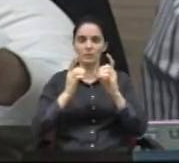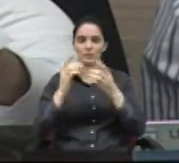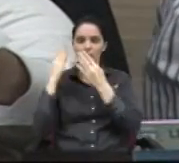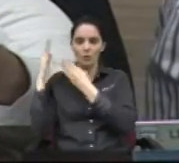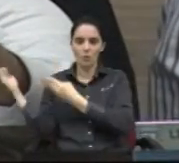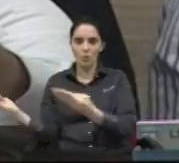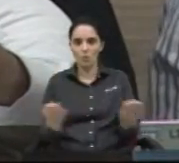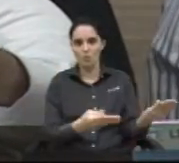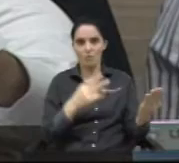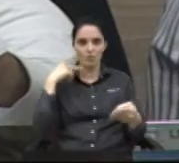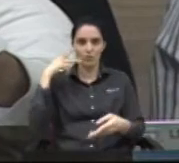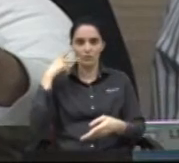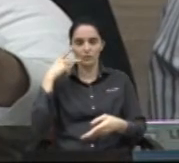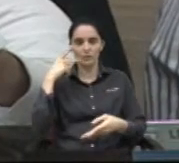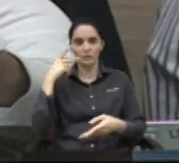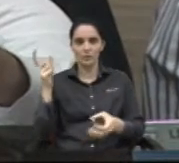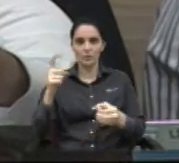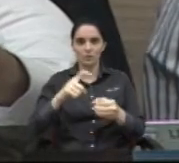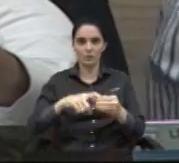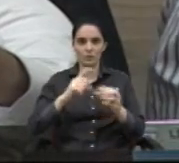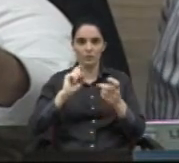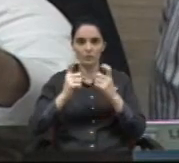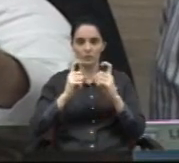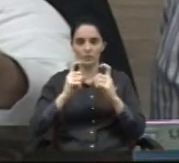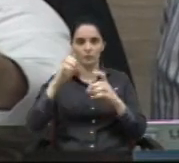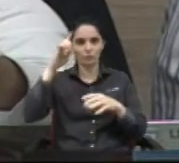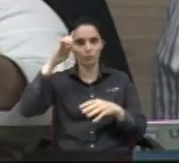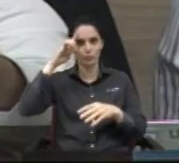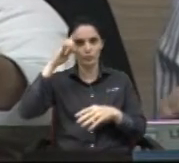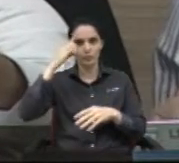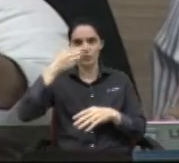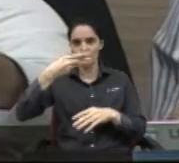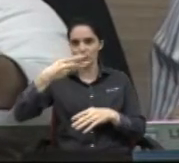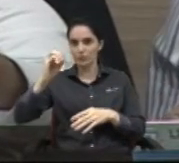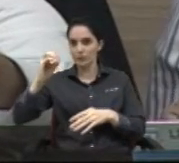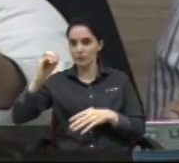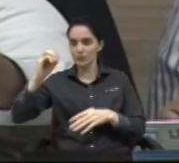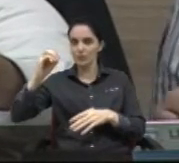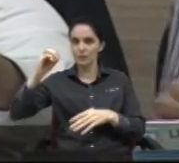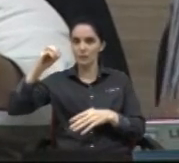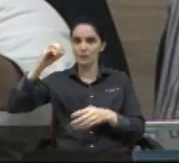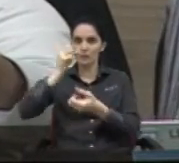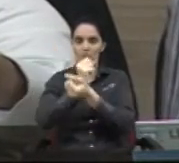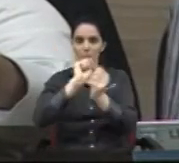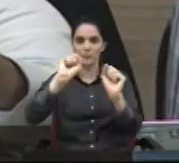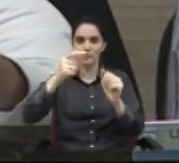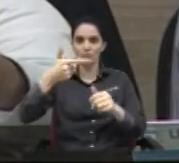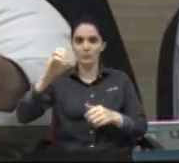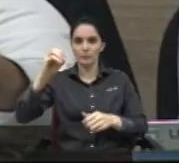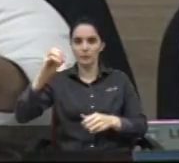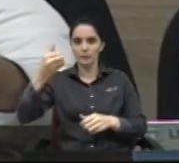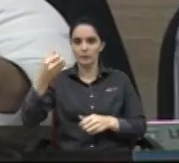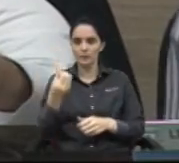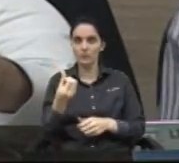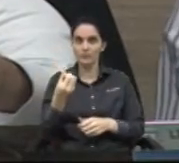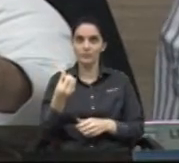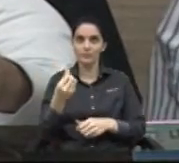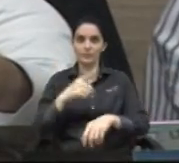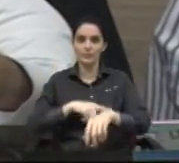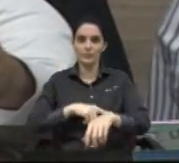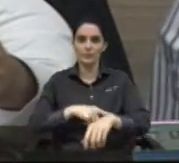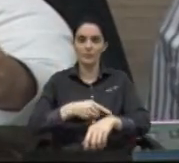os senhores vereadores para a próxima sessão a ser realizada dia 30 de maio de 2016, às